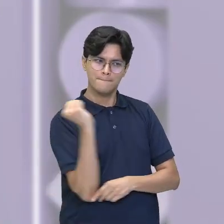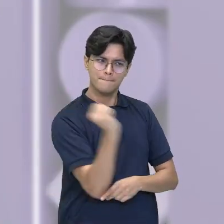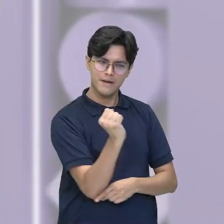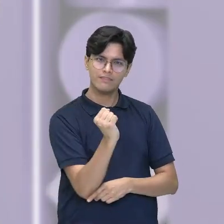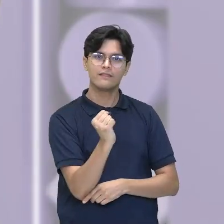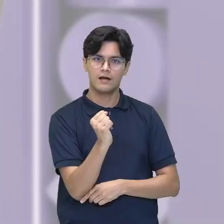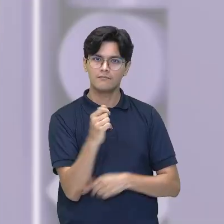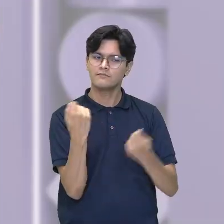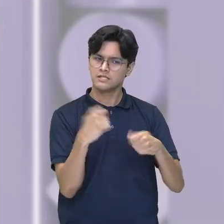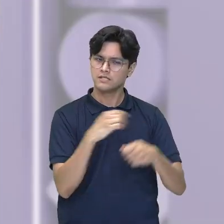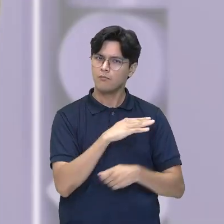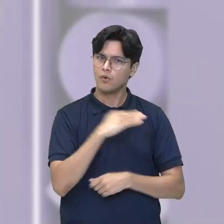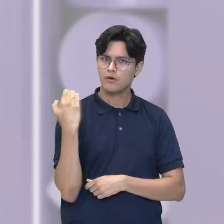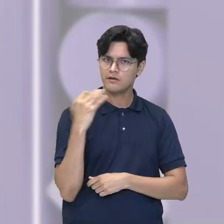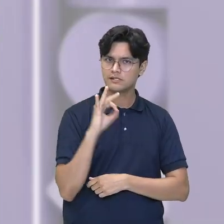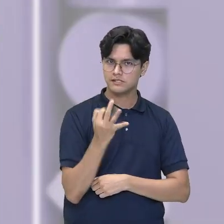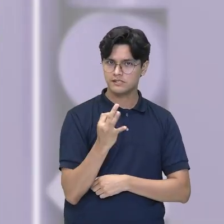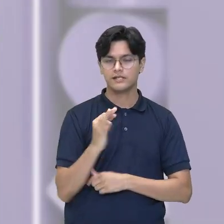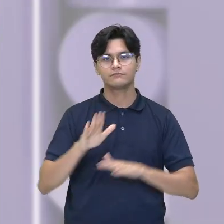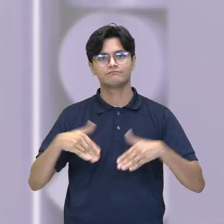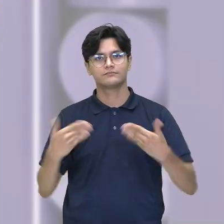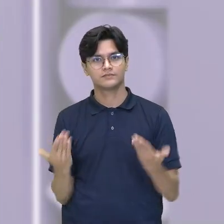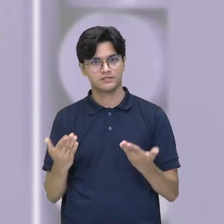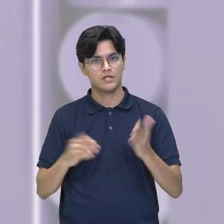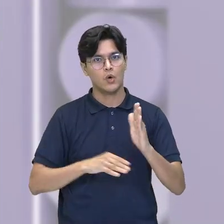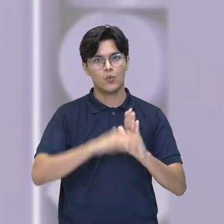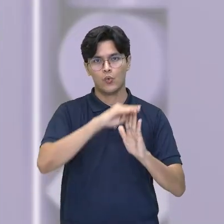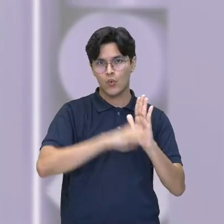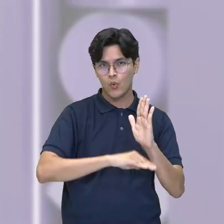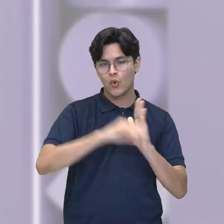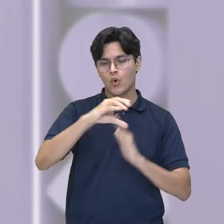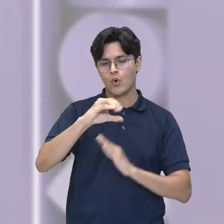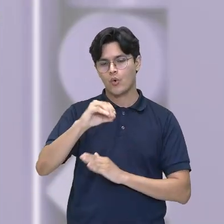tem que pagar. Então, o Código de Hammurabi foi uma das